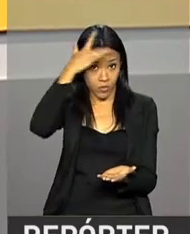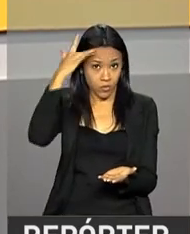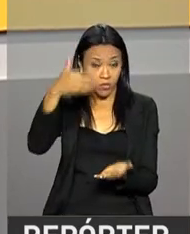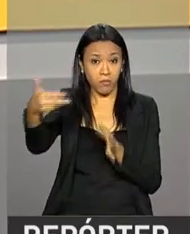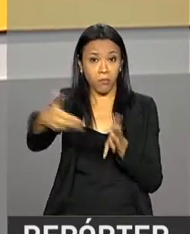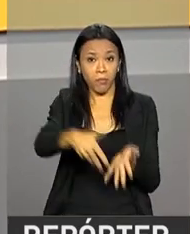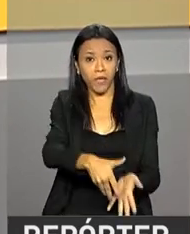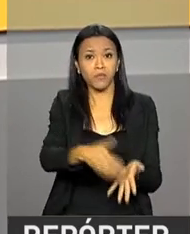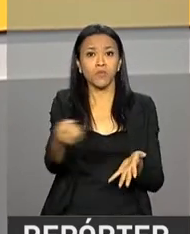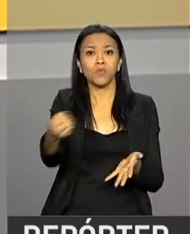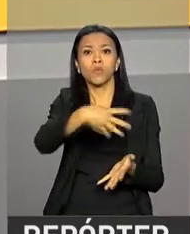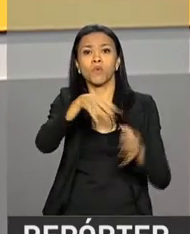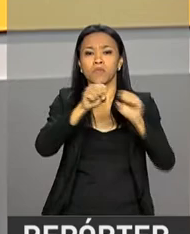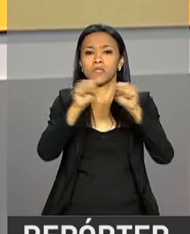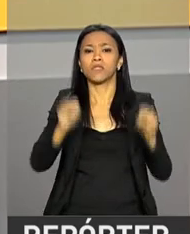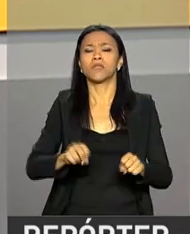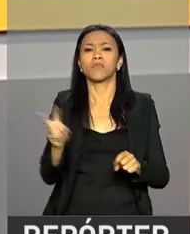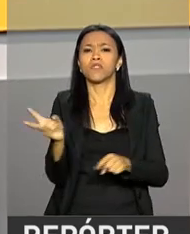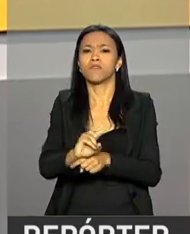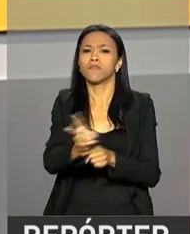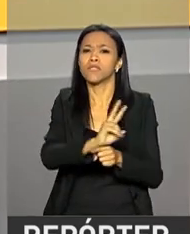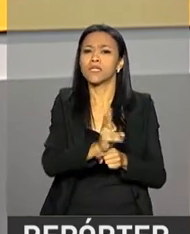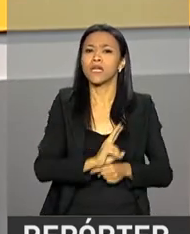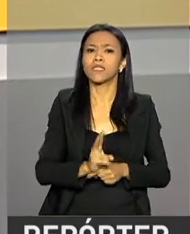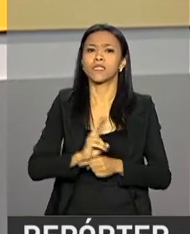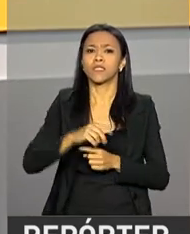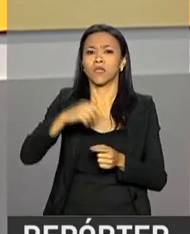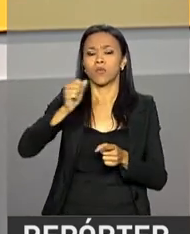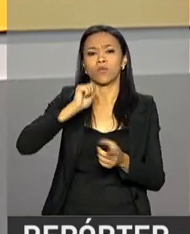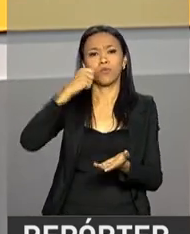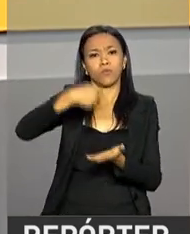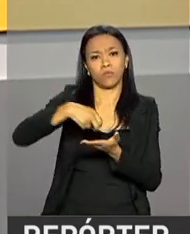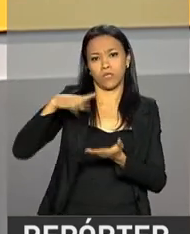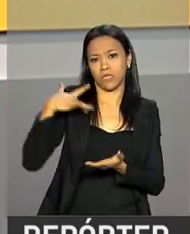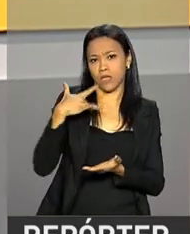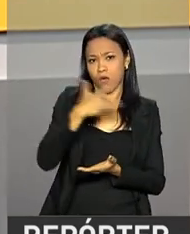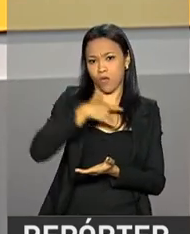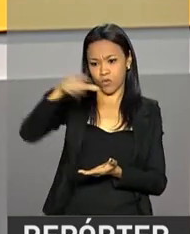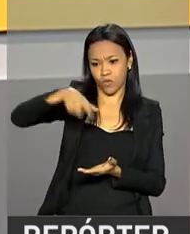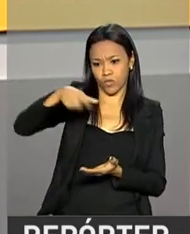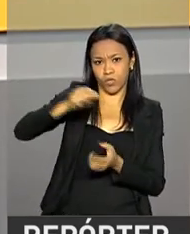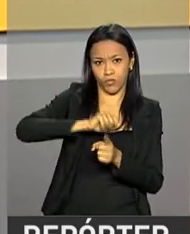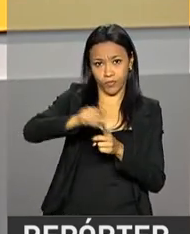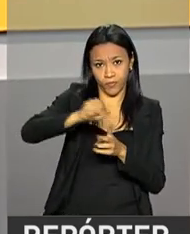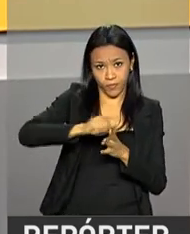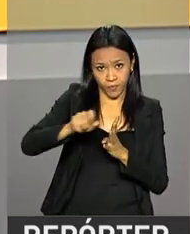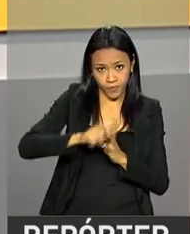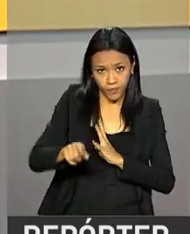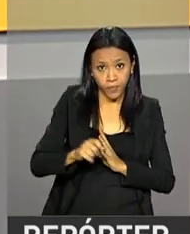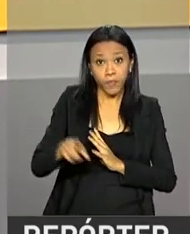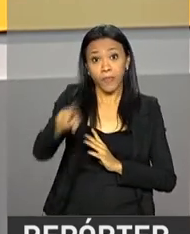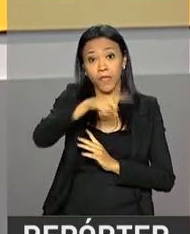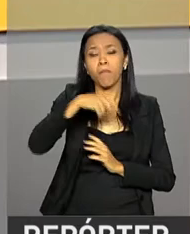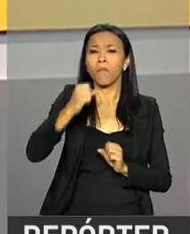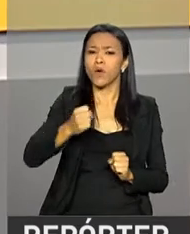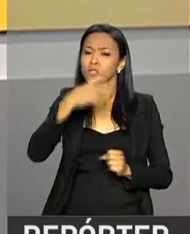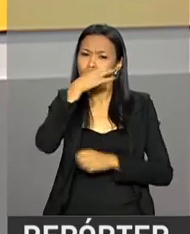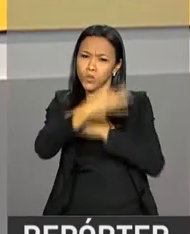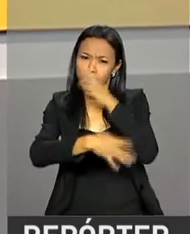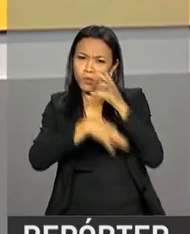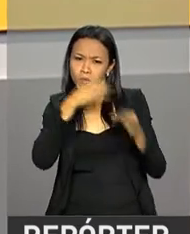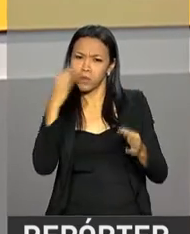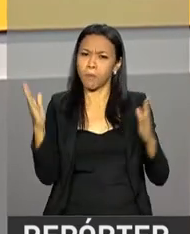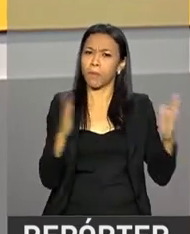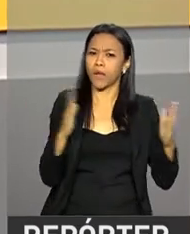participe de um novo sistema de fiscalização dos planos de saúde. Por meio de uma consulta pública, os usuários podem dar sugestões sobre